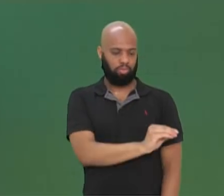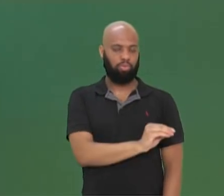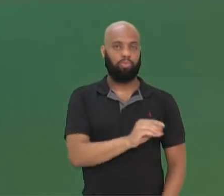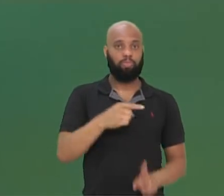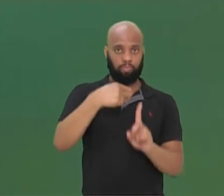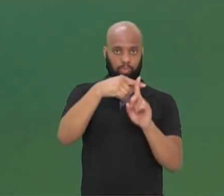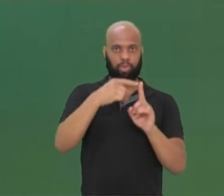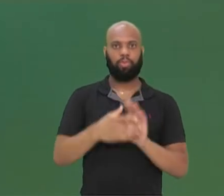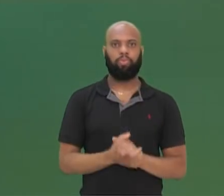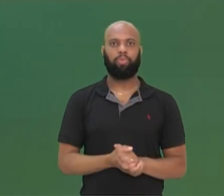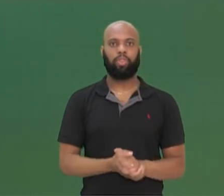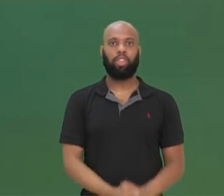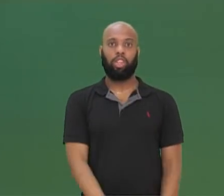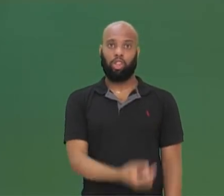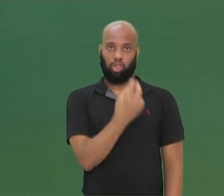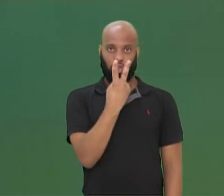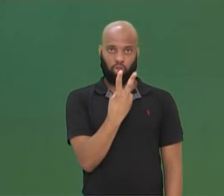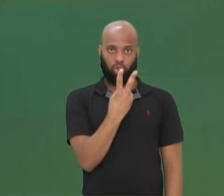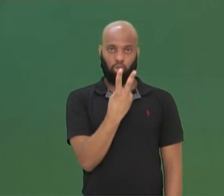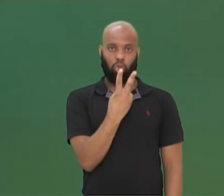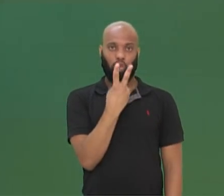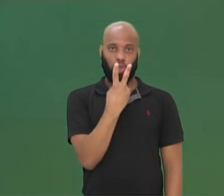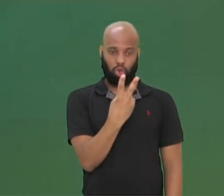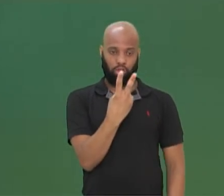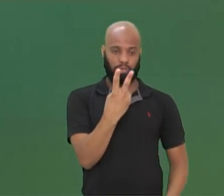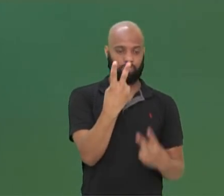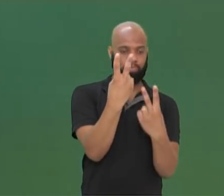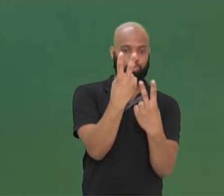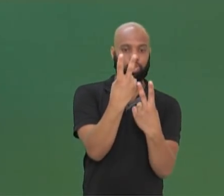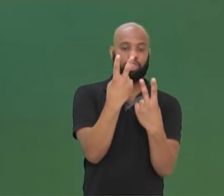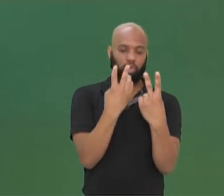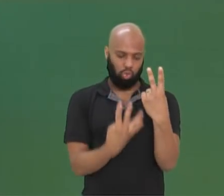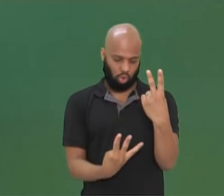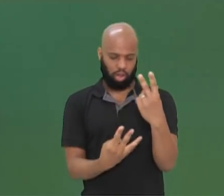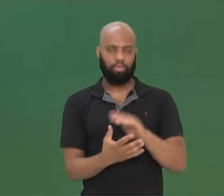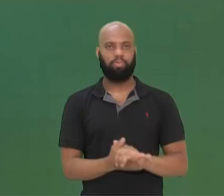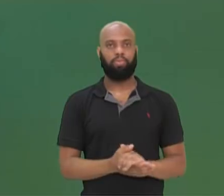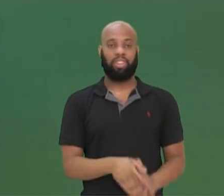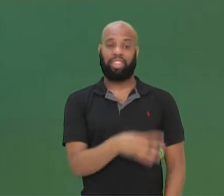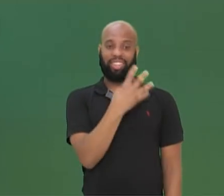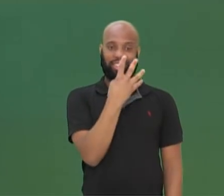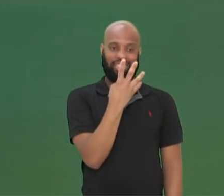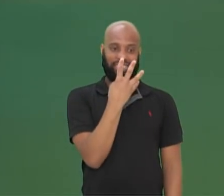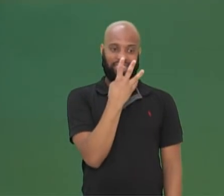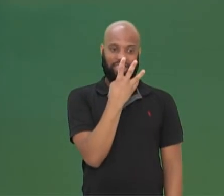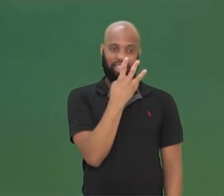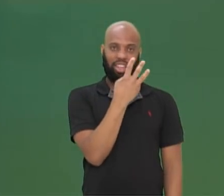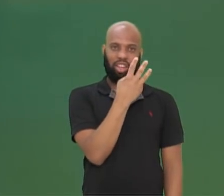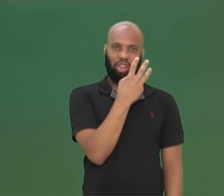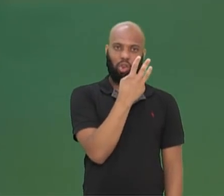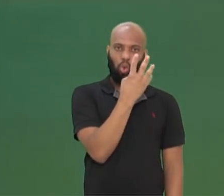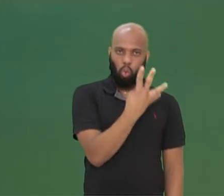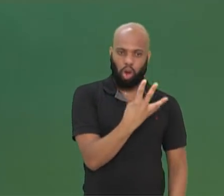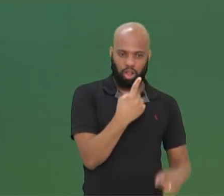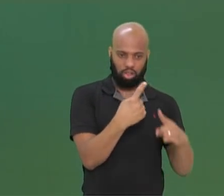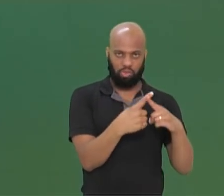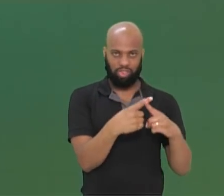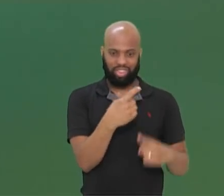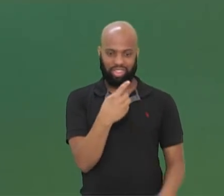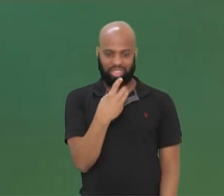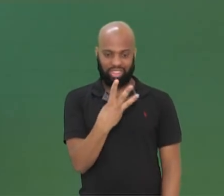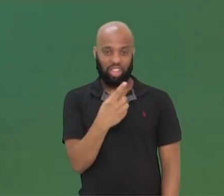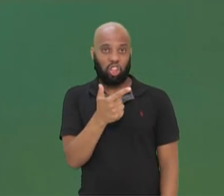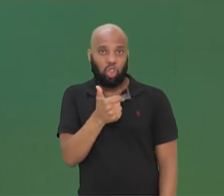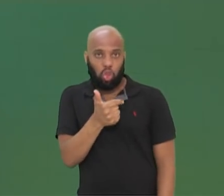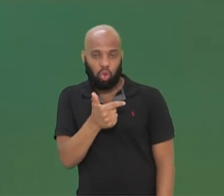Mais 2 ao quadrado é 4. 3 vezes 4, 12. E 12 vezes 1,